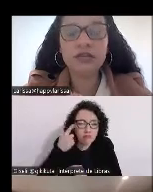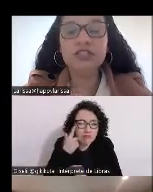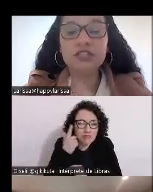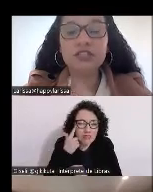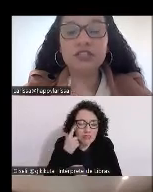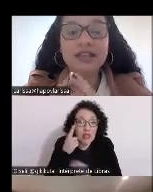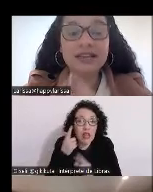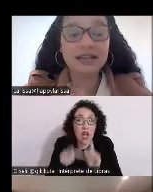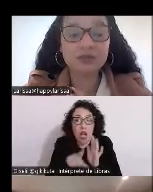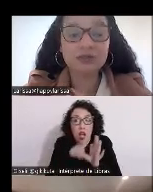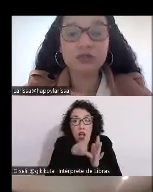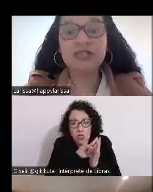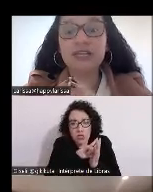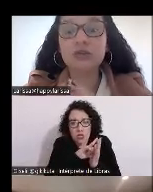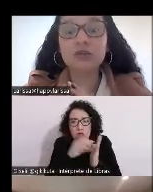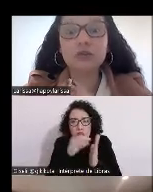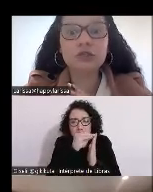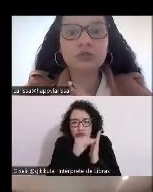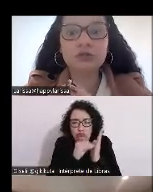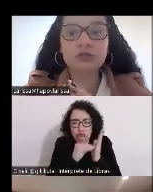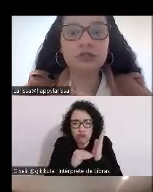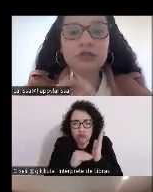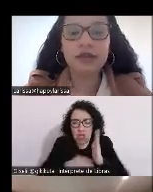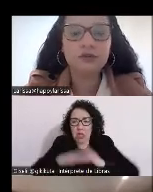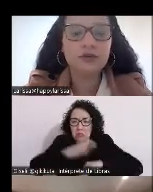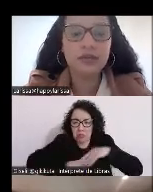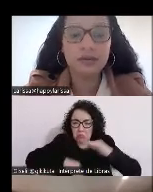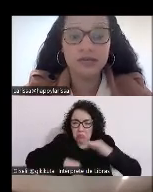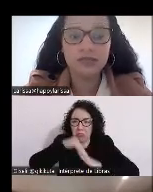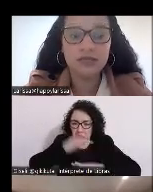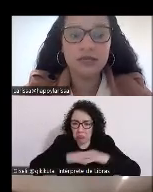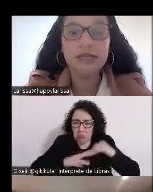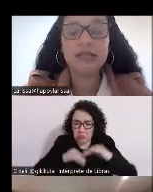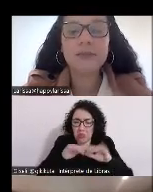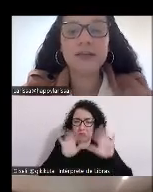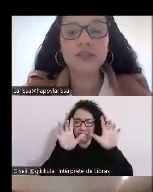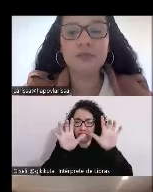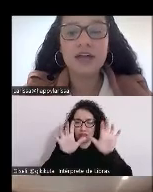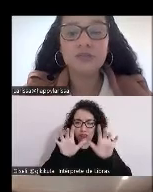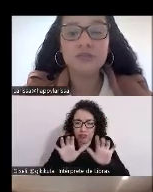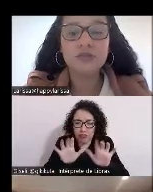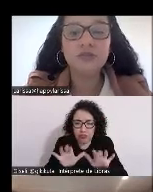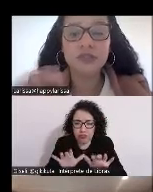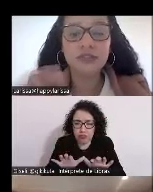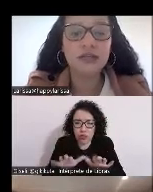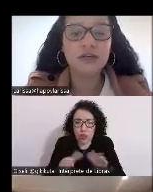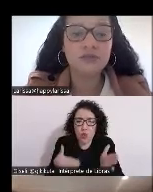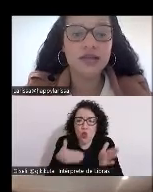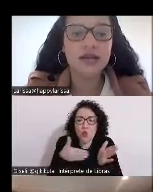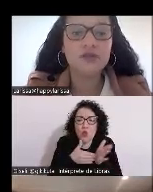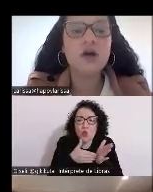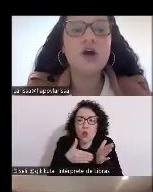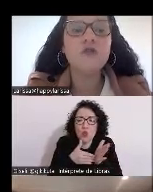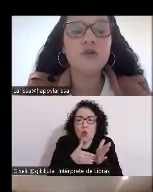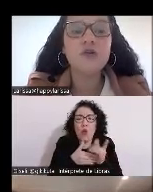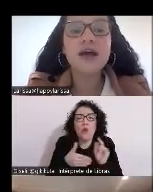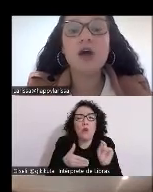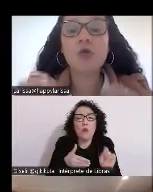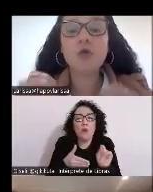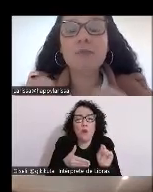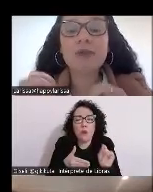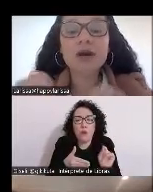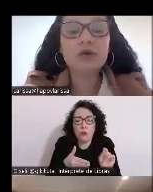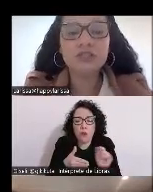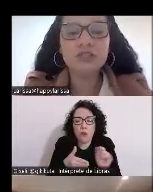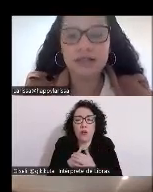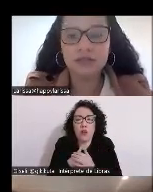portfólio de talentos, que é totalmente produzido eletronicamente, e na parte de baixo, o segundo item que eles usaram, foram